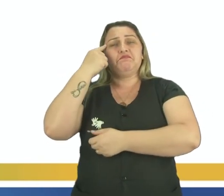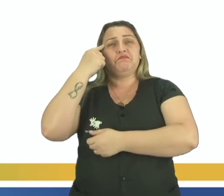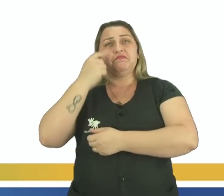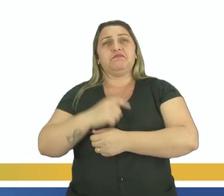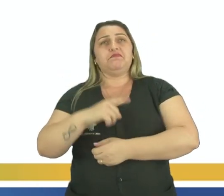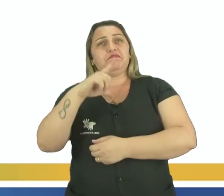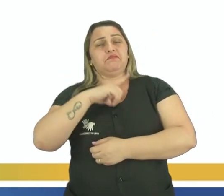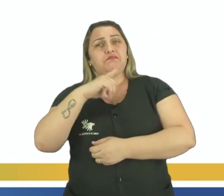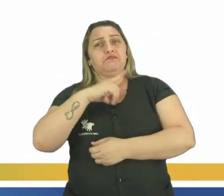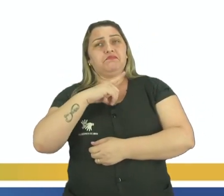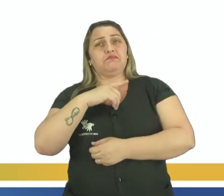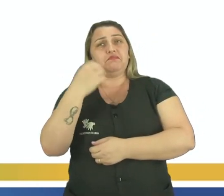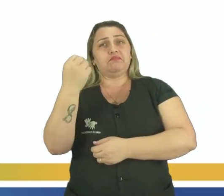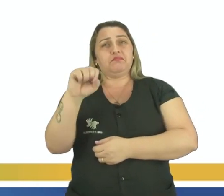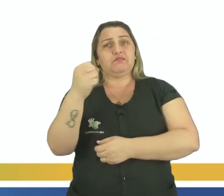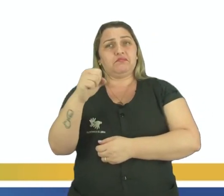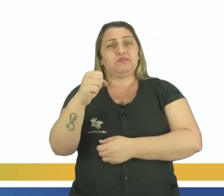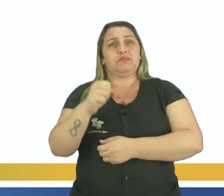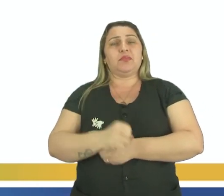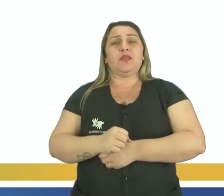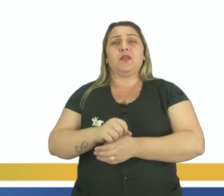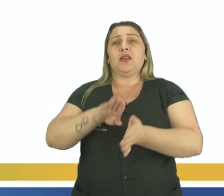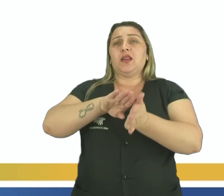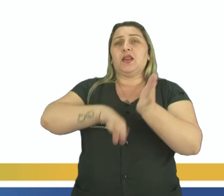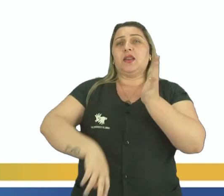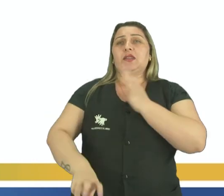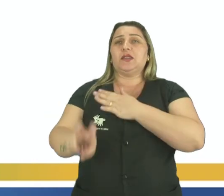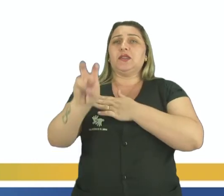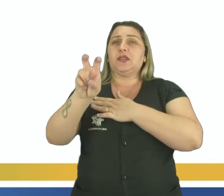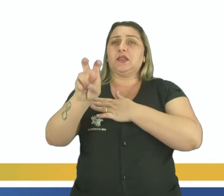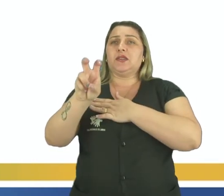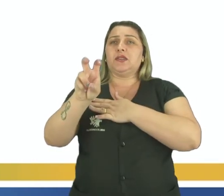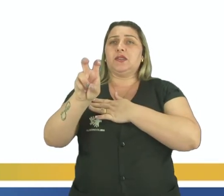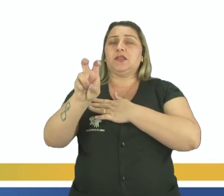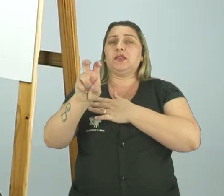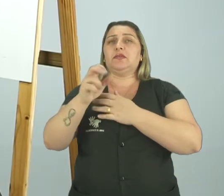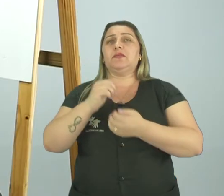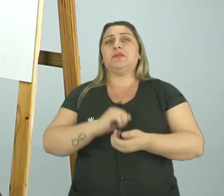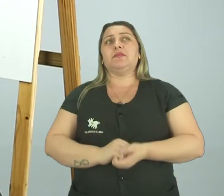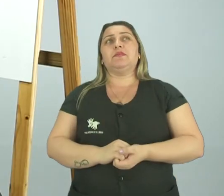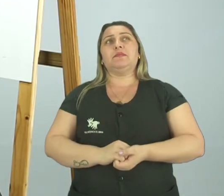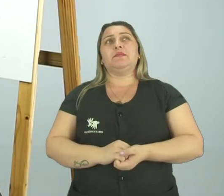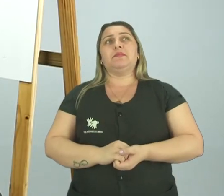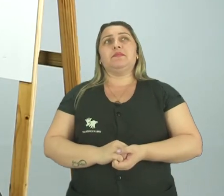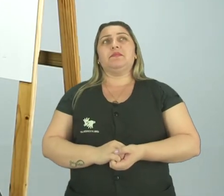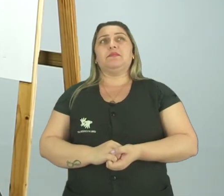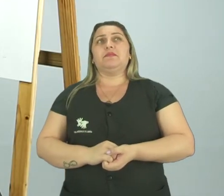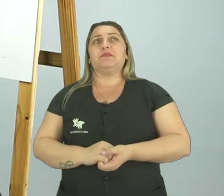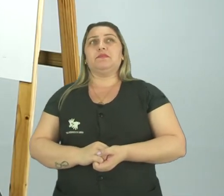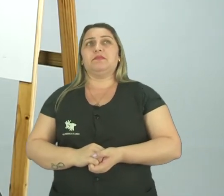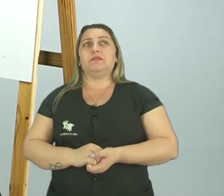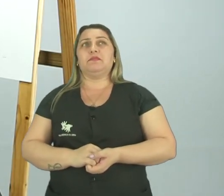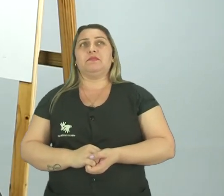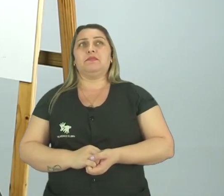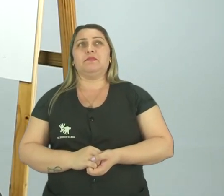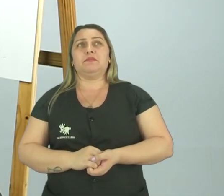eu tenho 8 e eu vou retirar. Agora, vem aqui comigo. Eu tenho